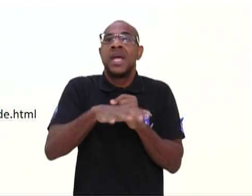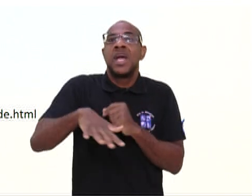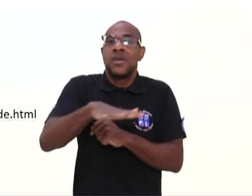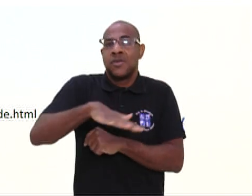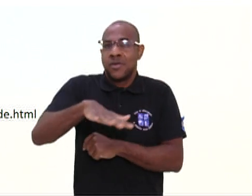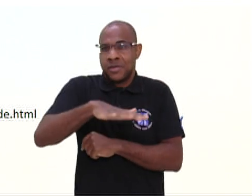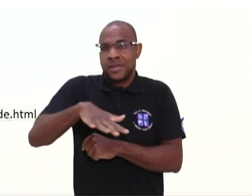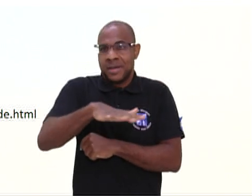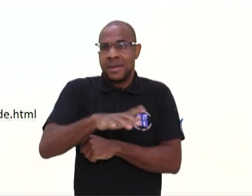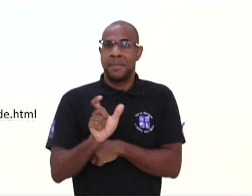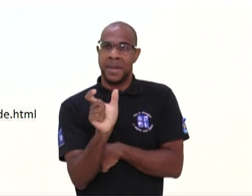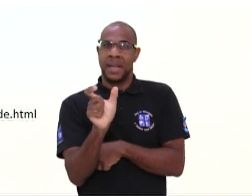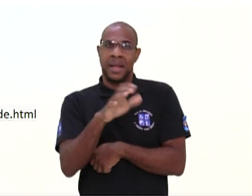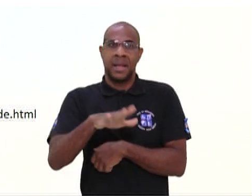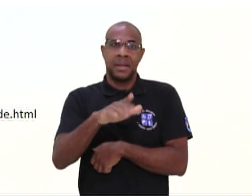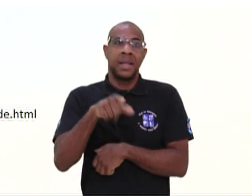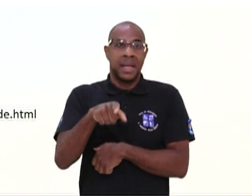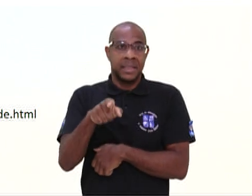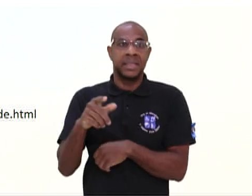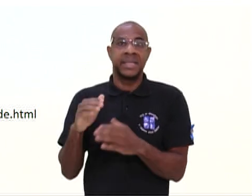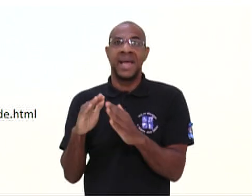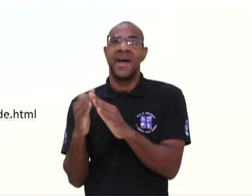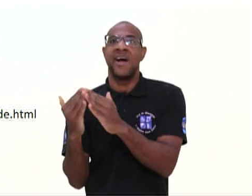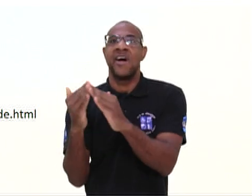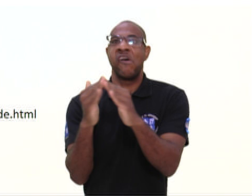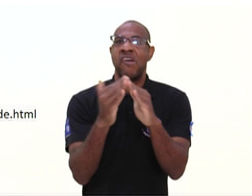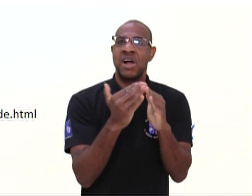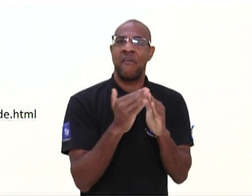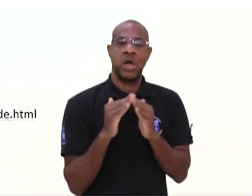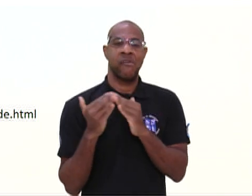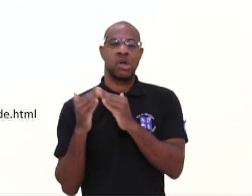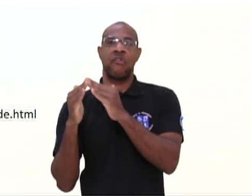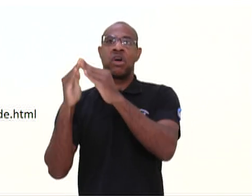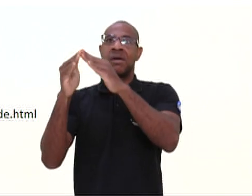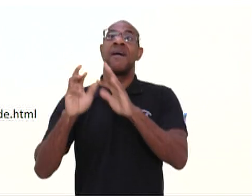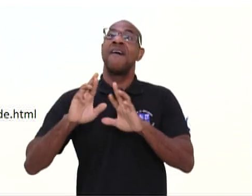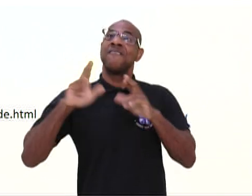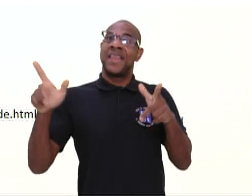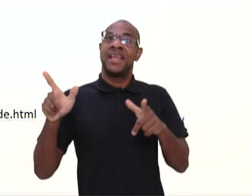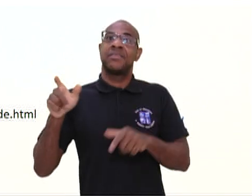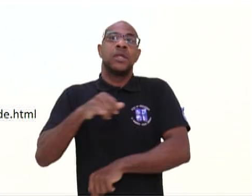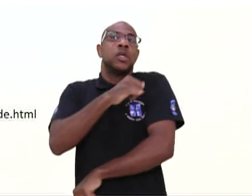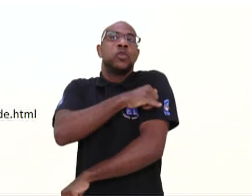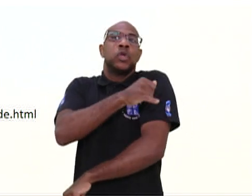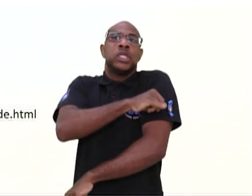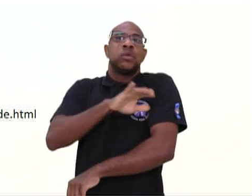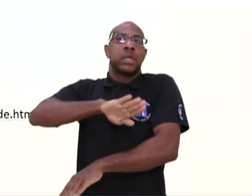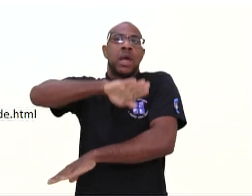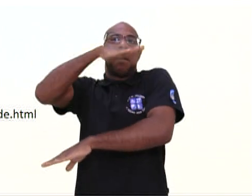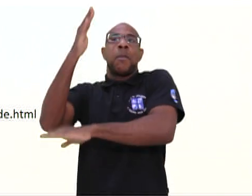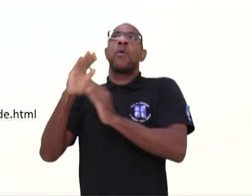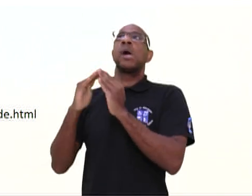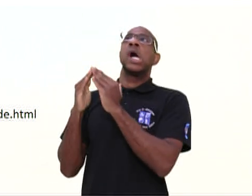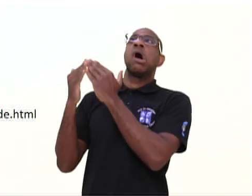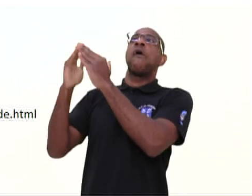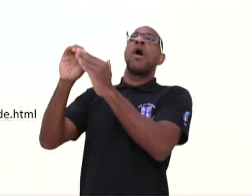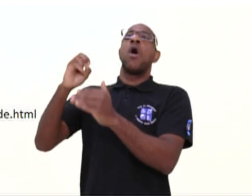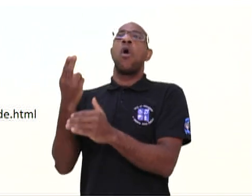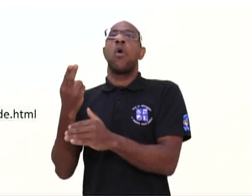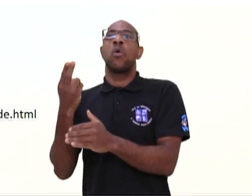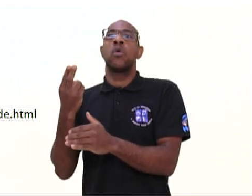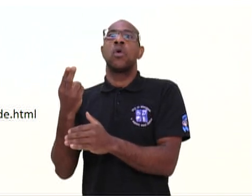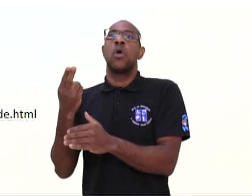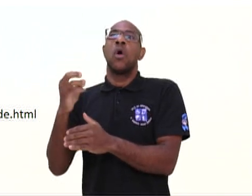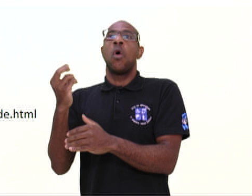É assim a favela do Recife, diferente da favela, por exemplo, do Rio de Janeiro, que sobe morros, ou de São Paulo, né, que você